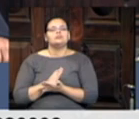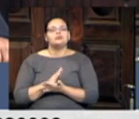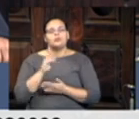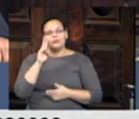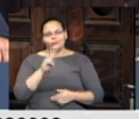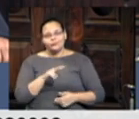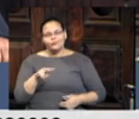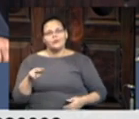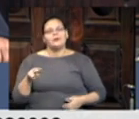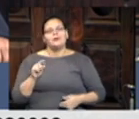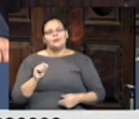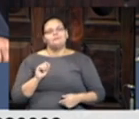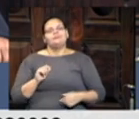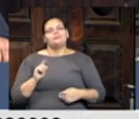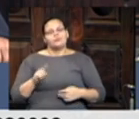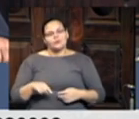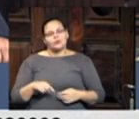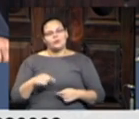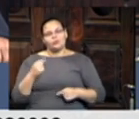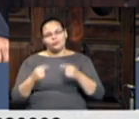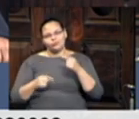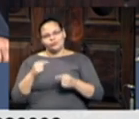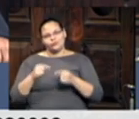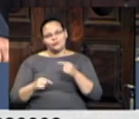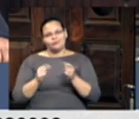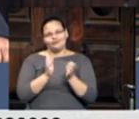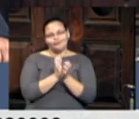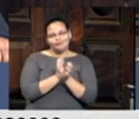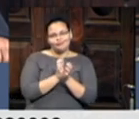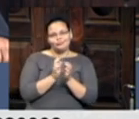ver essa parcela da política brasileira